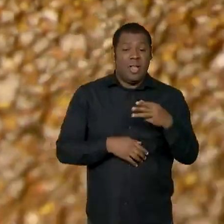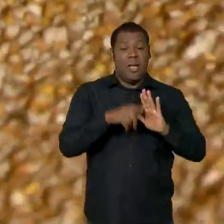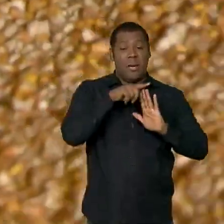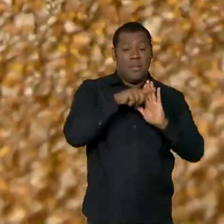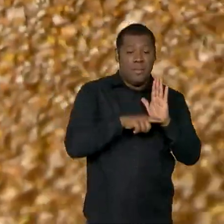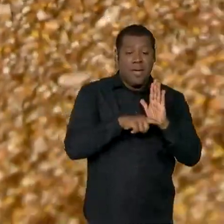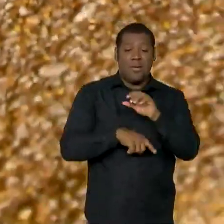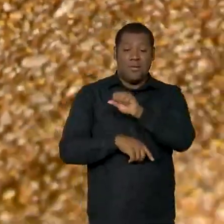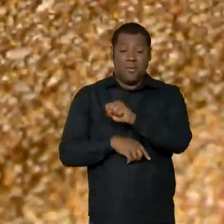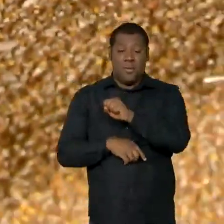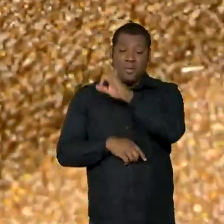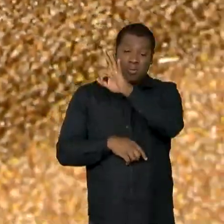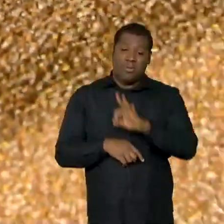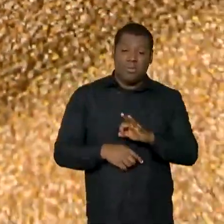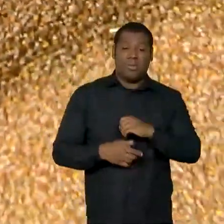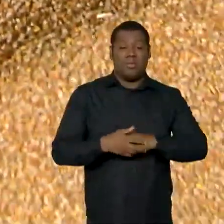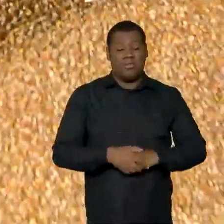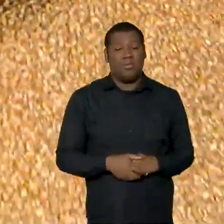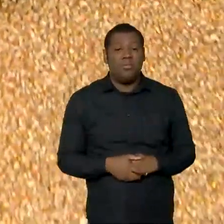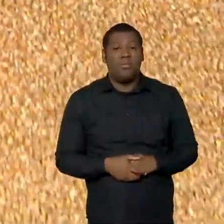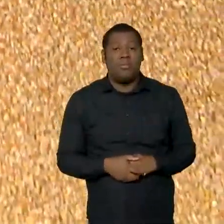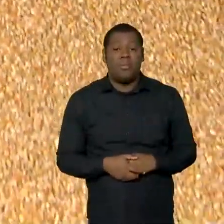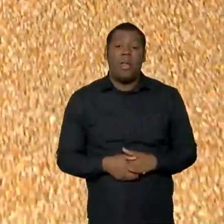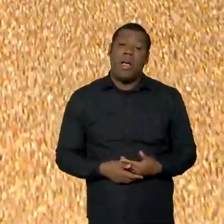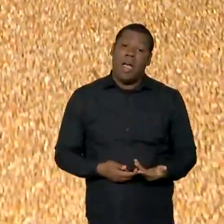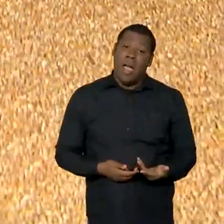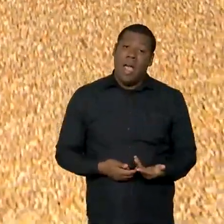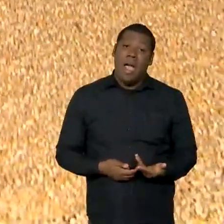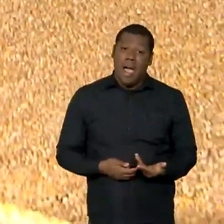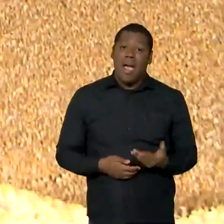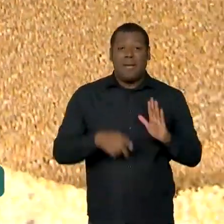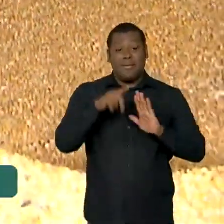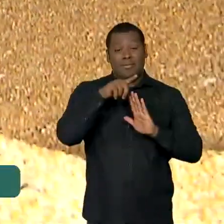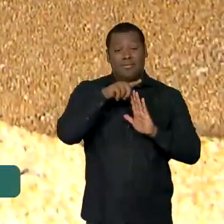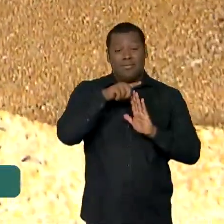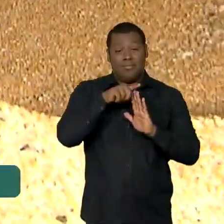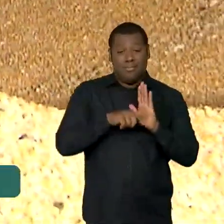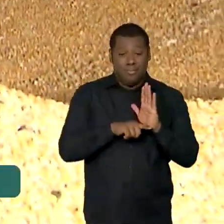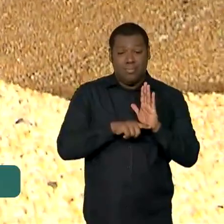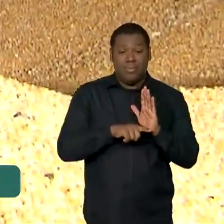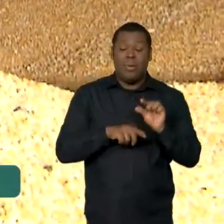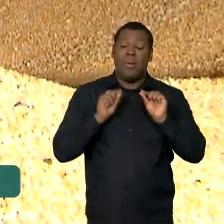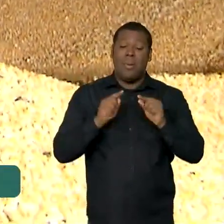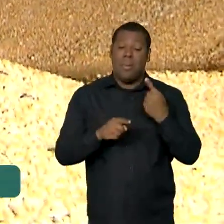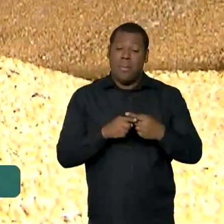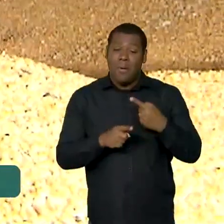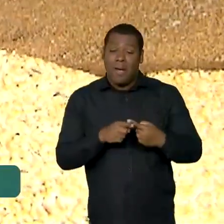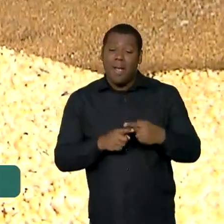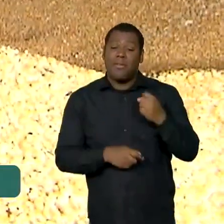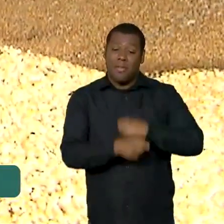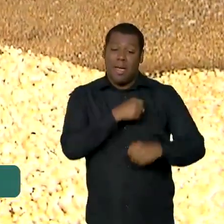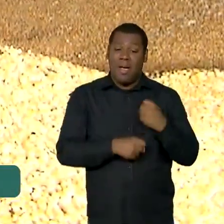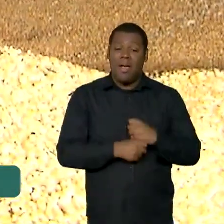quebra se deve à atuação do fenômeno El Niño, que em 2023 teve influência negativa desde o início